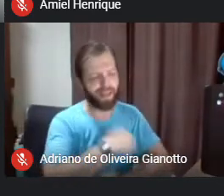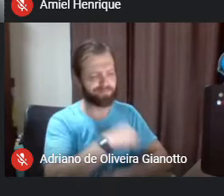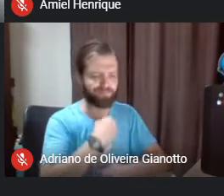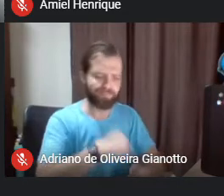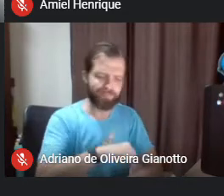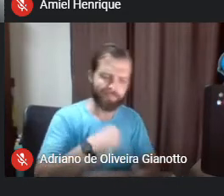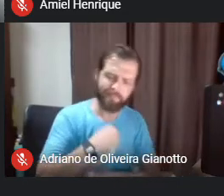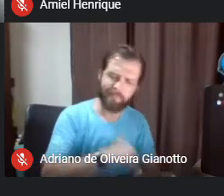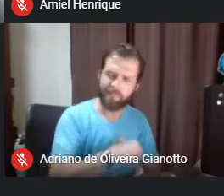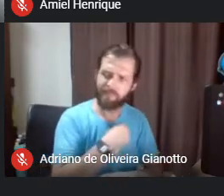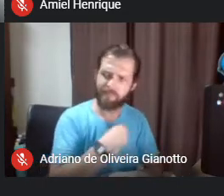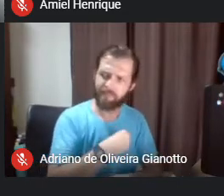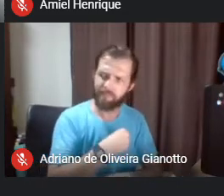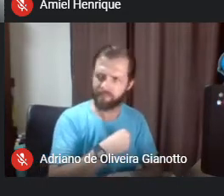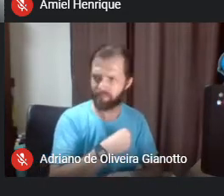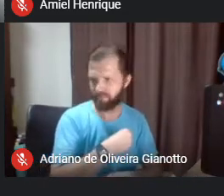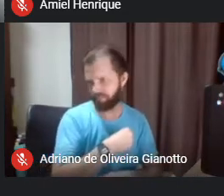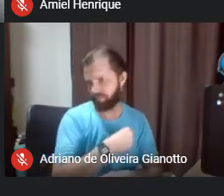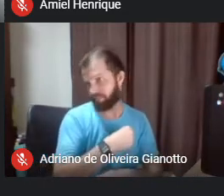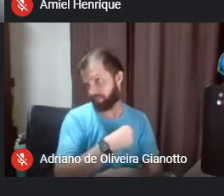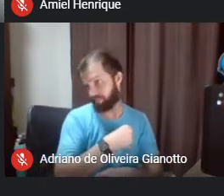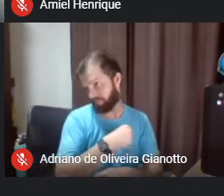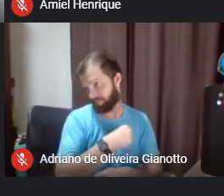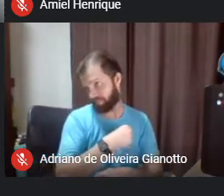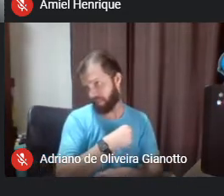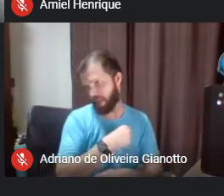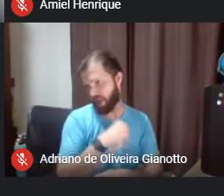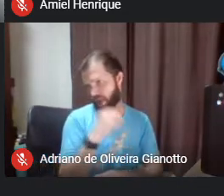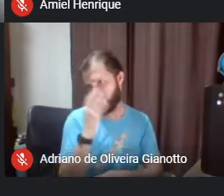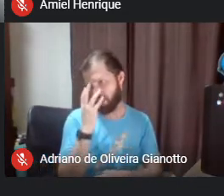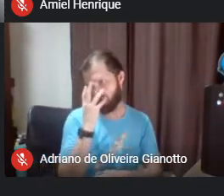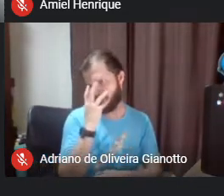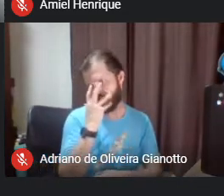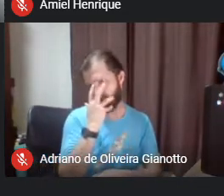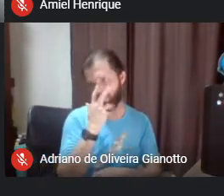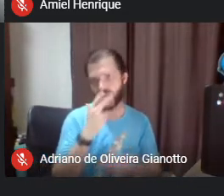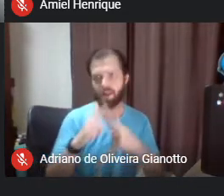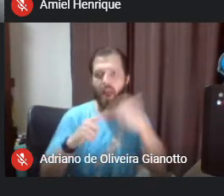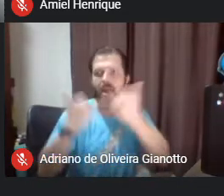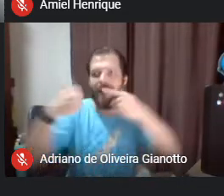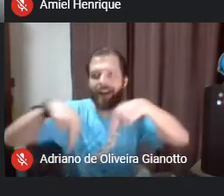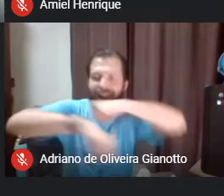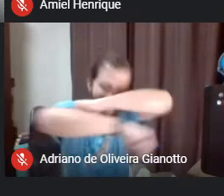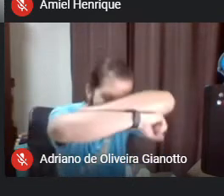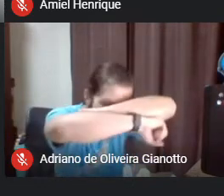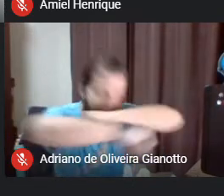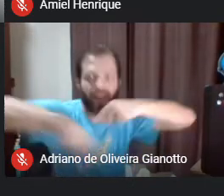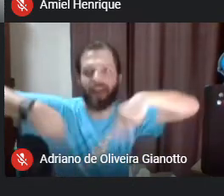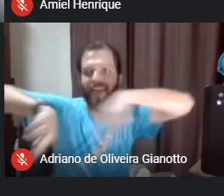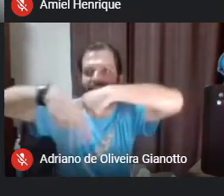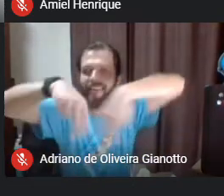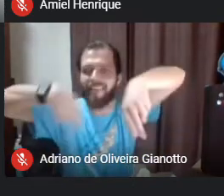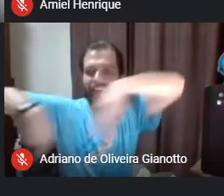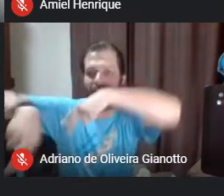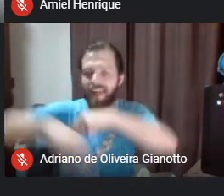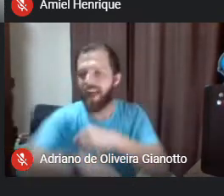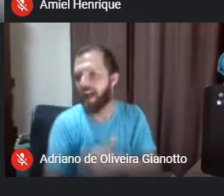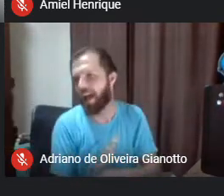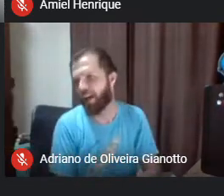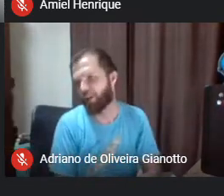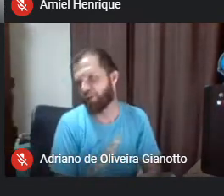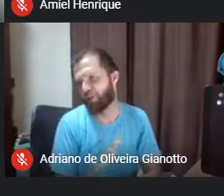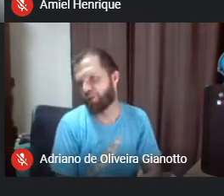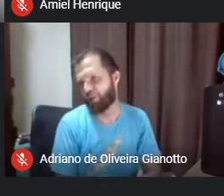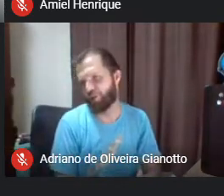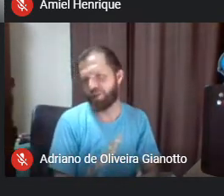crianças ficavam correndo pela igreja. E DLP reparava as crianças, achava muito bonita as crianças brincar